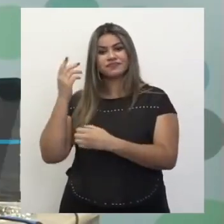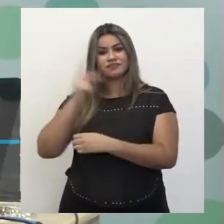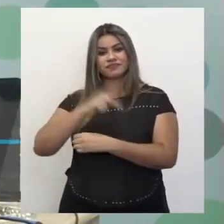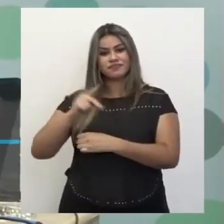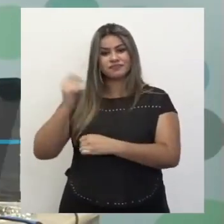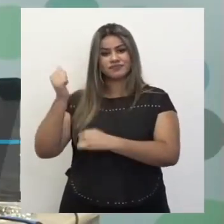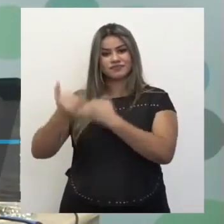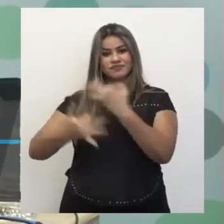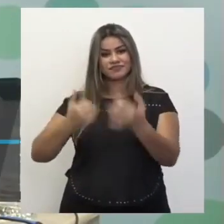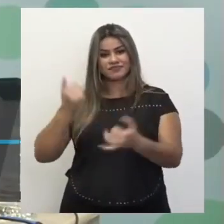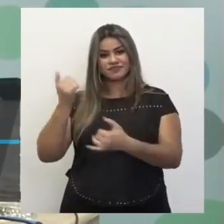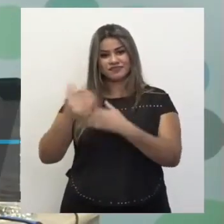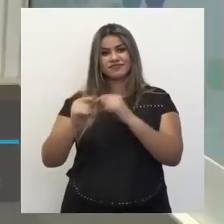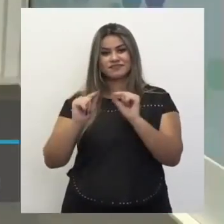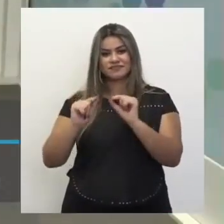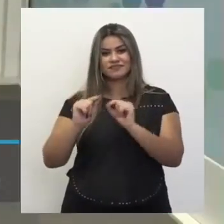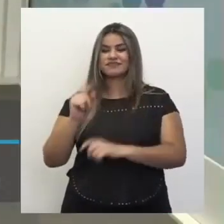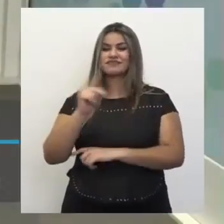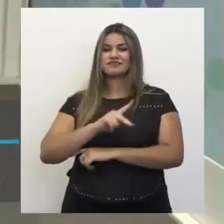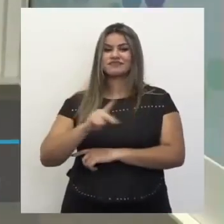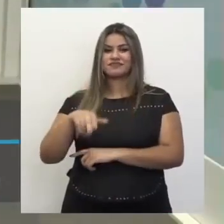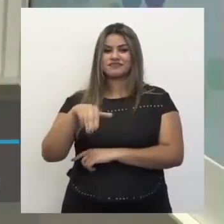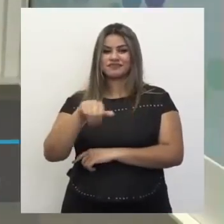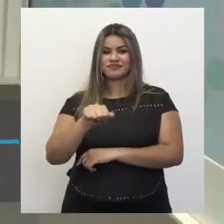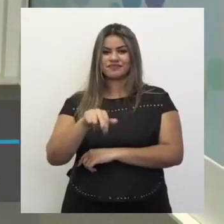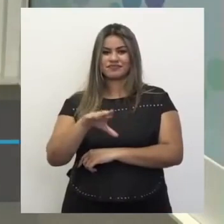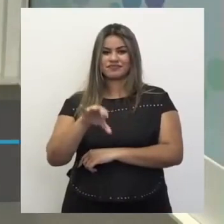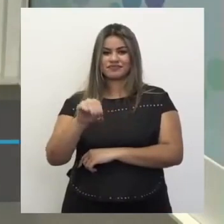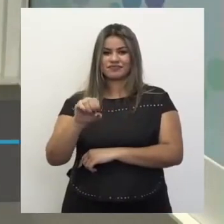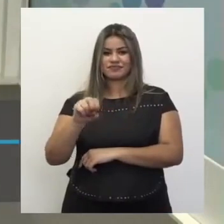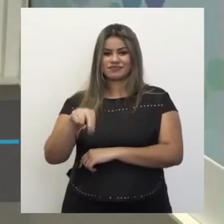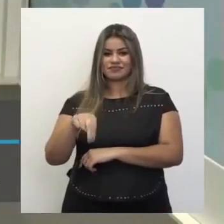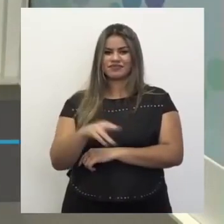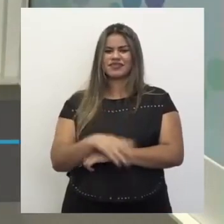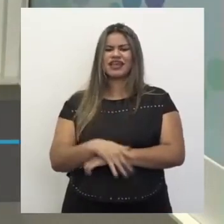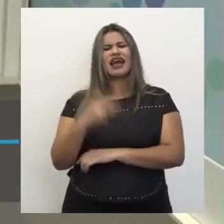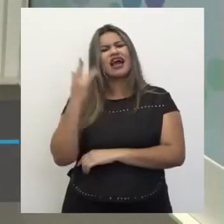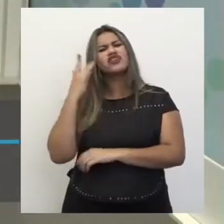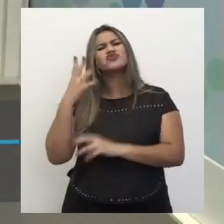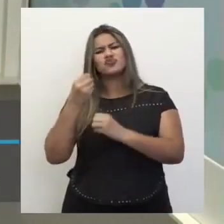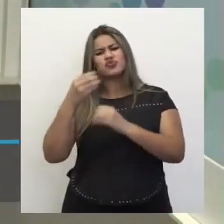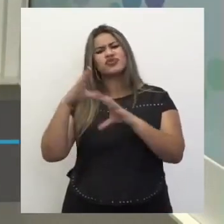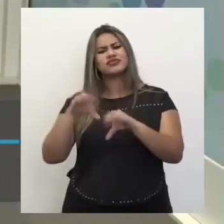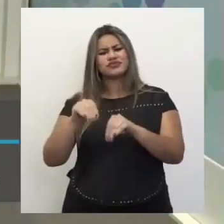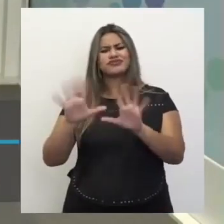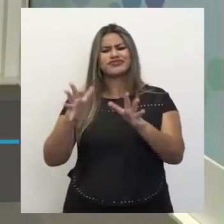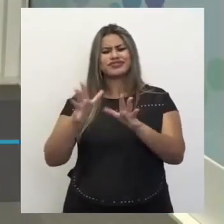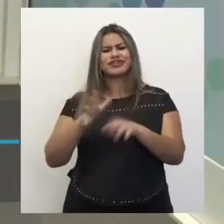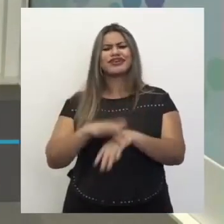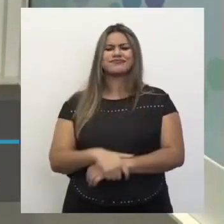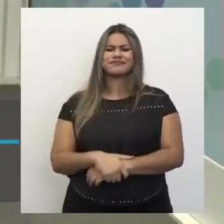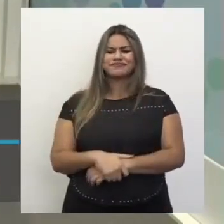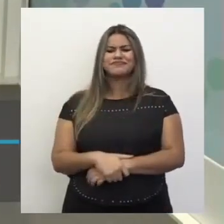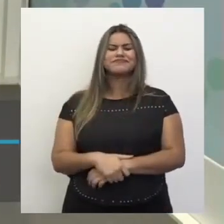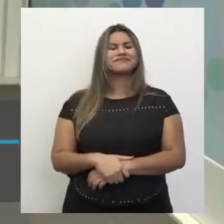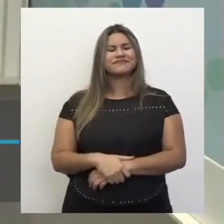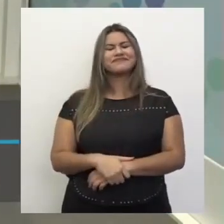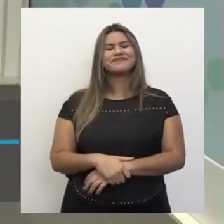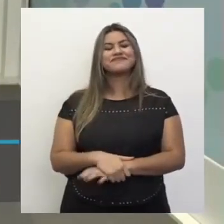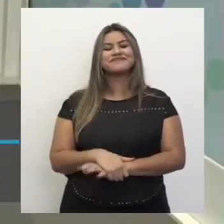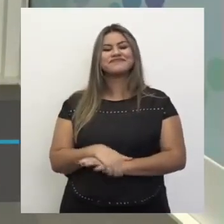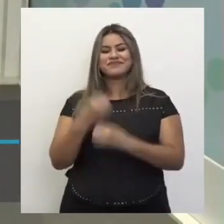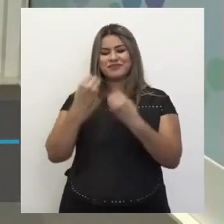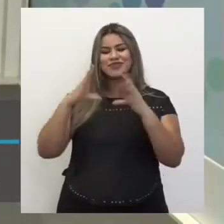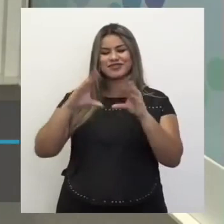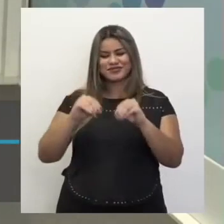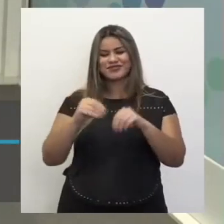ministrar nossa aula, o professor Marconi. Boa tarde, professor. Boa tarde, acho que já boa noite já, tá, né, professor? É, já está na hora de dar boa noite, né, gente? gente?